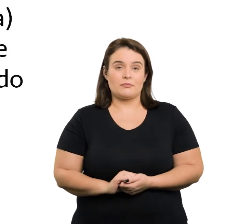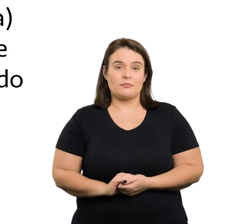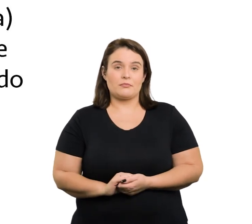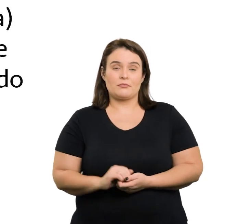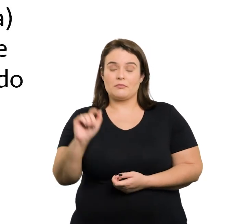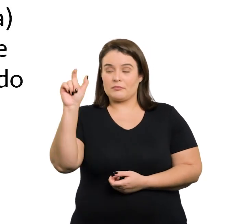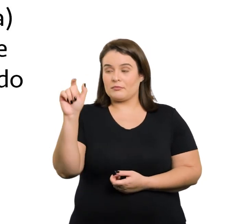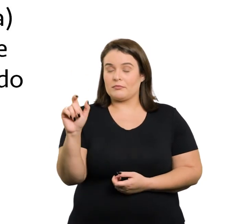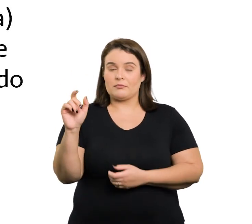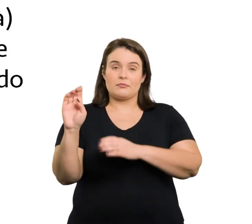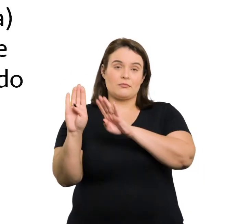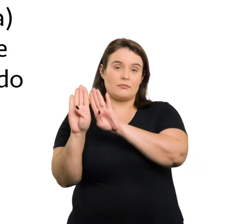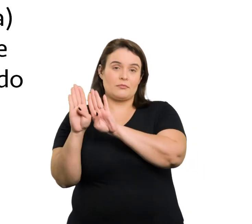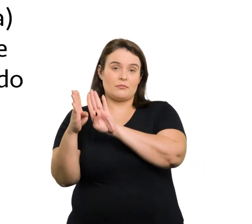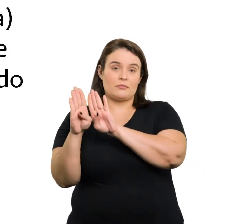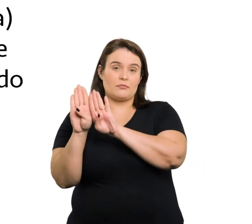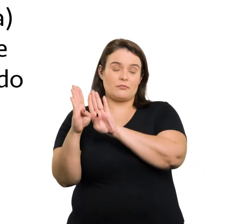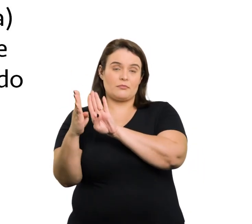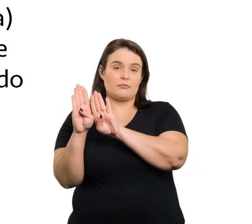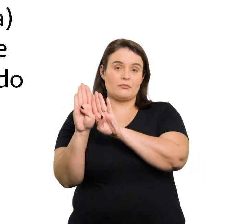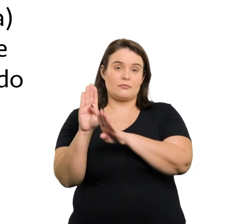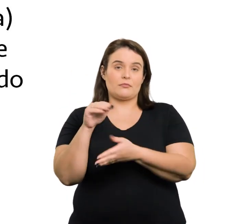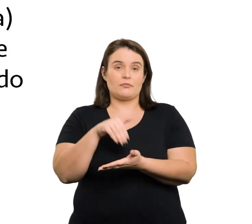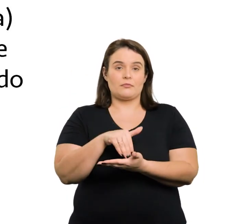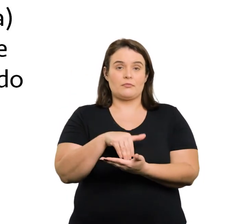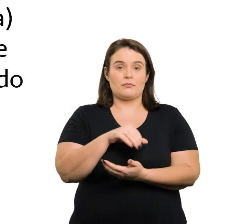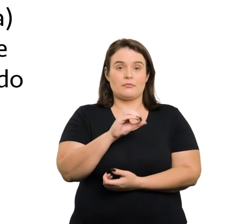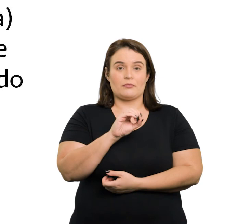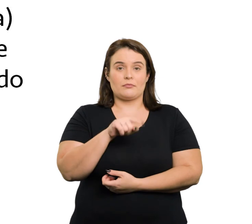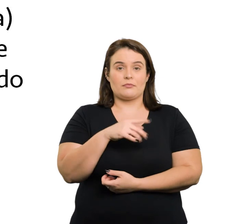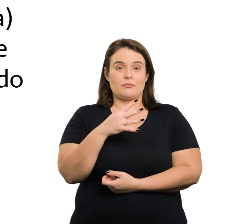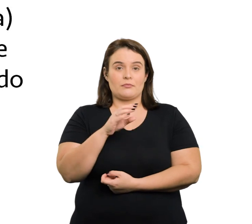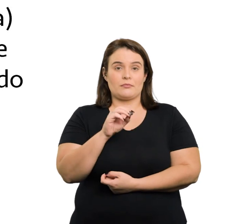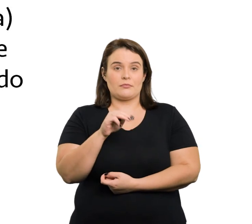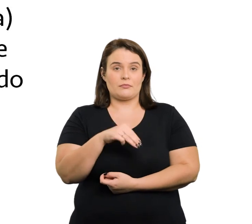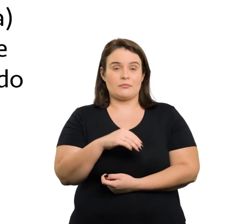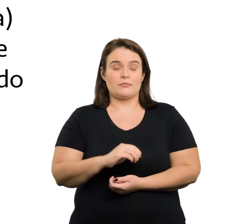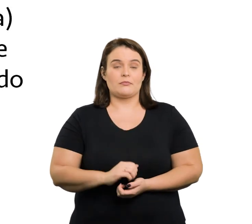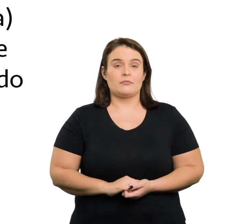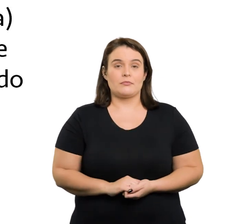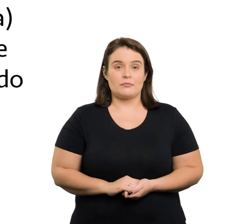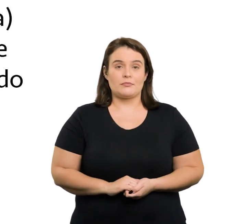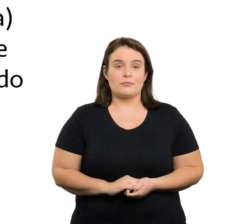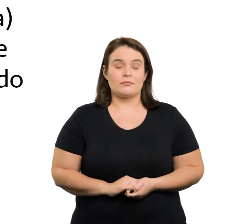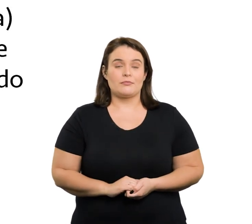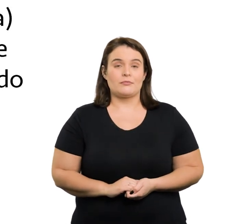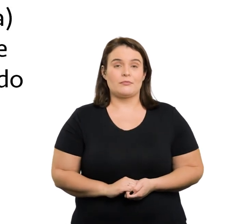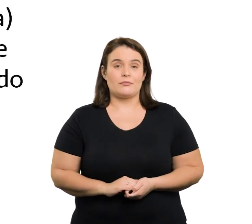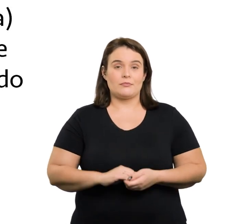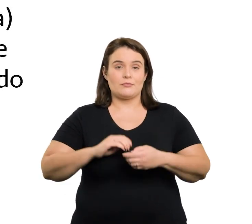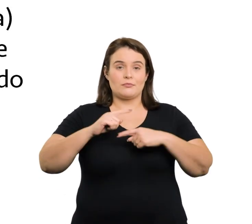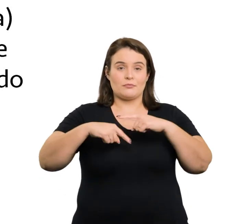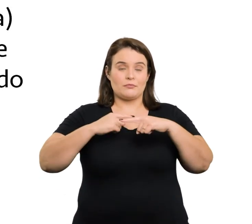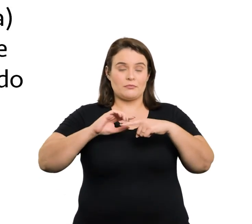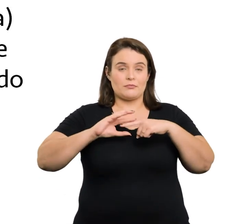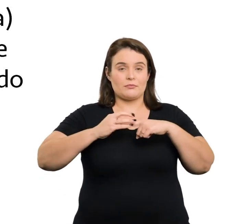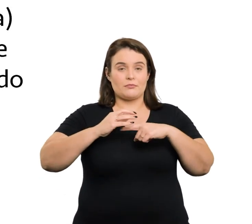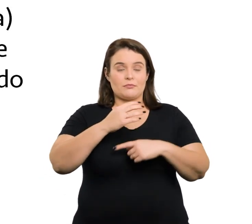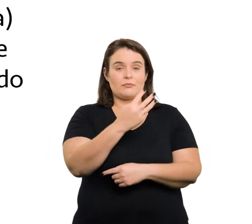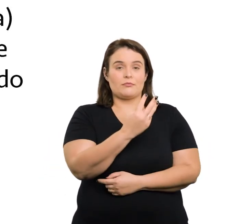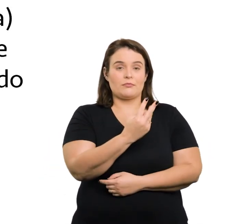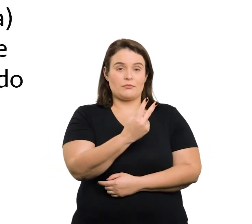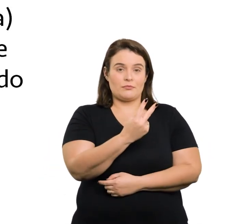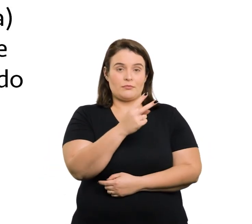porta, dobradiça, e possuir comprimento mínimo de 0,40 metro, com diâmetro variando de